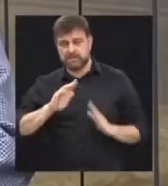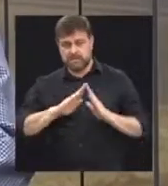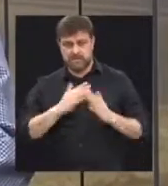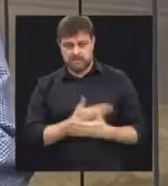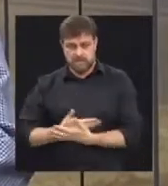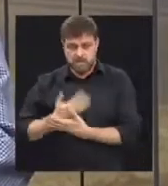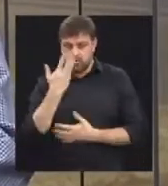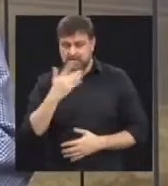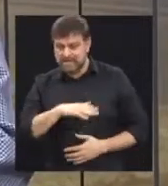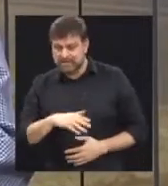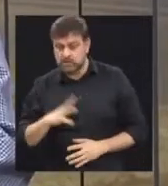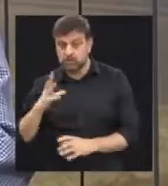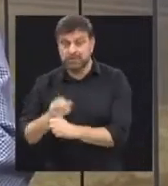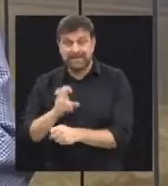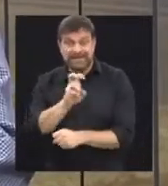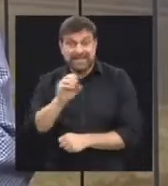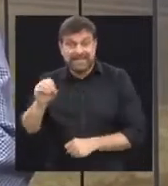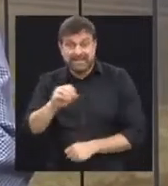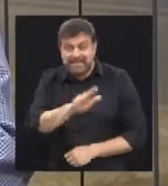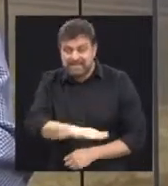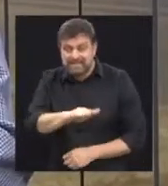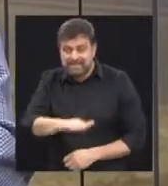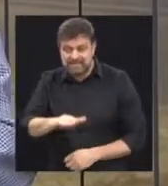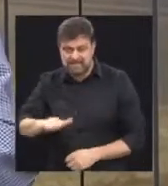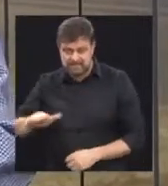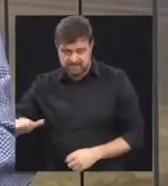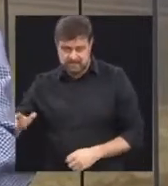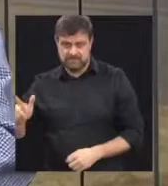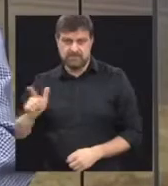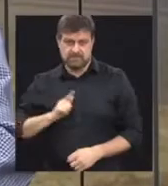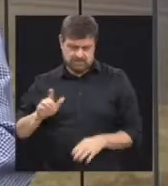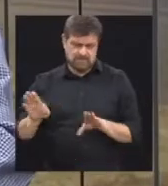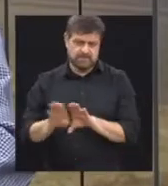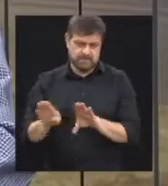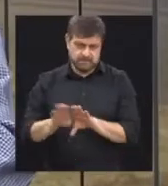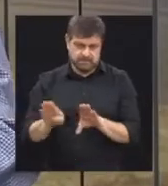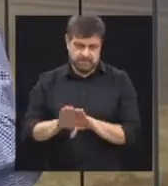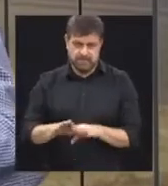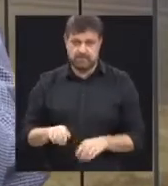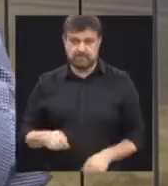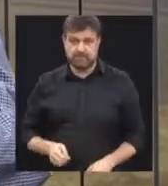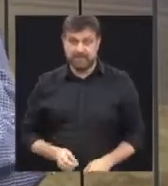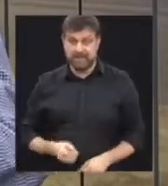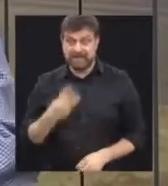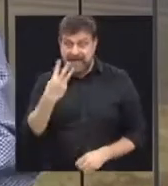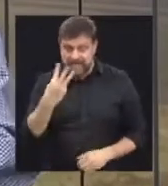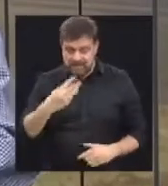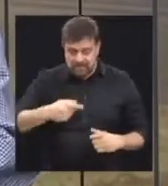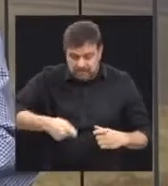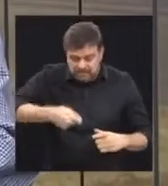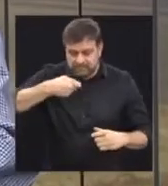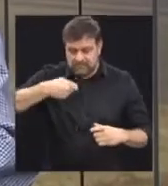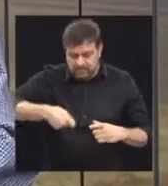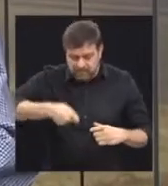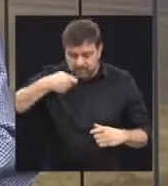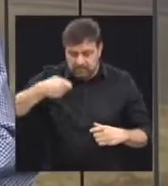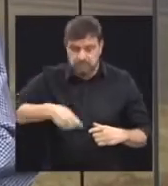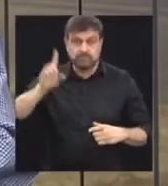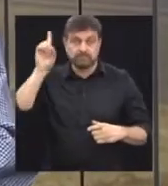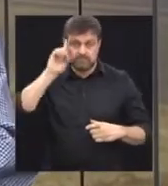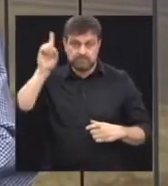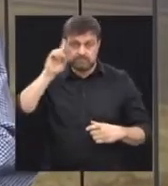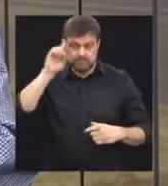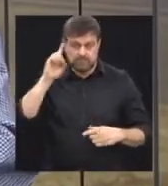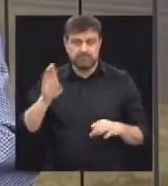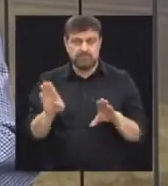creche atendendo em torno de 500 crianças. Além das crianças que fazem 3 refeições por dia lá,